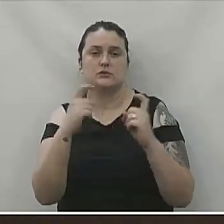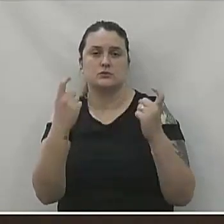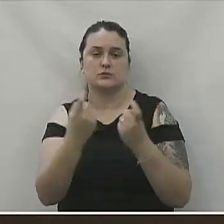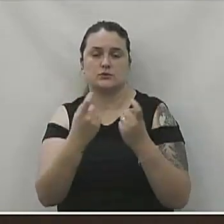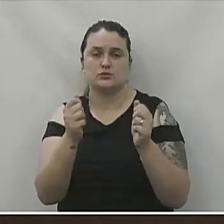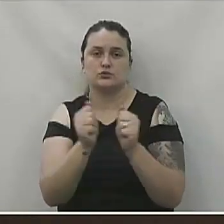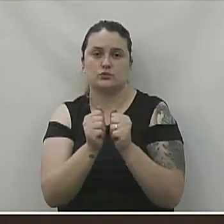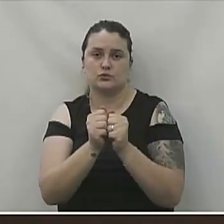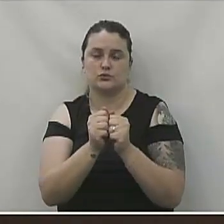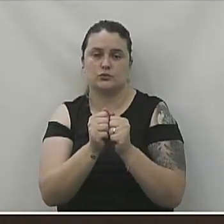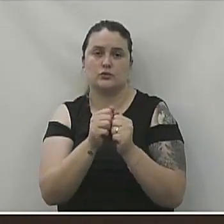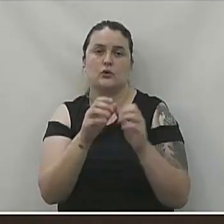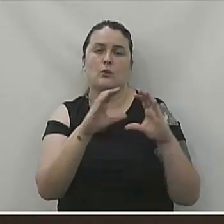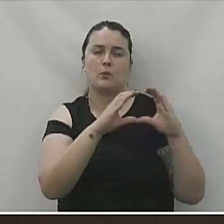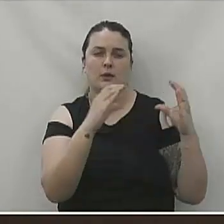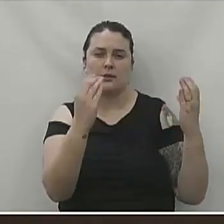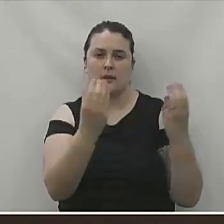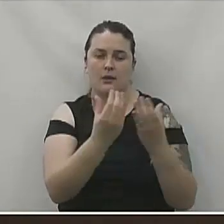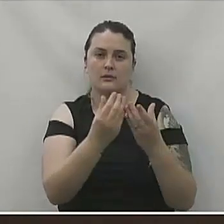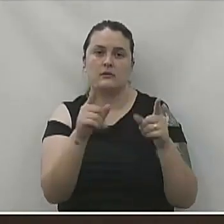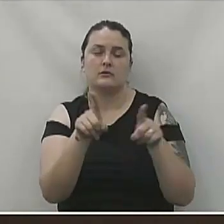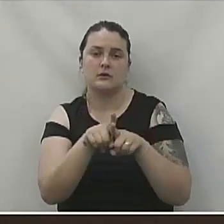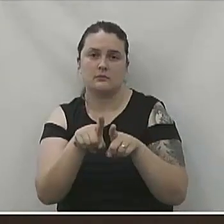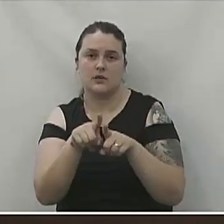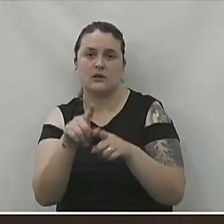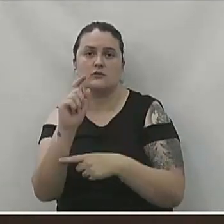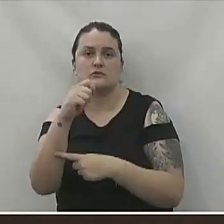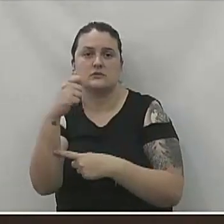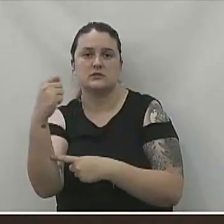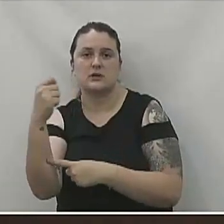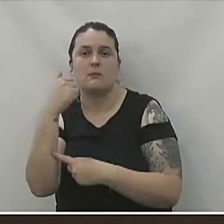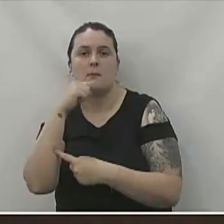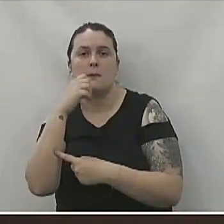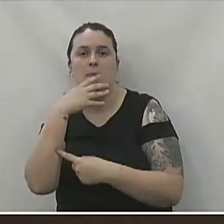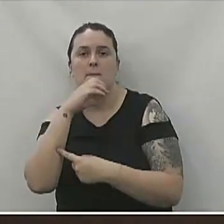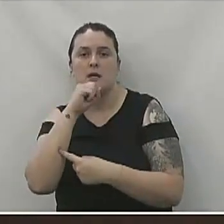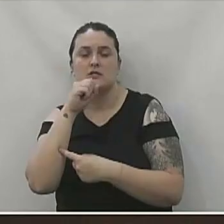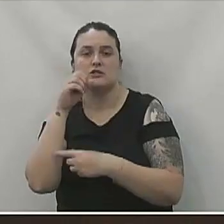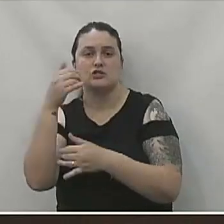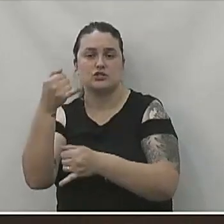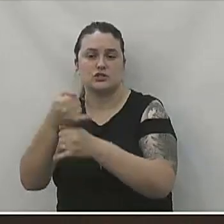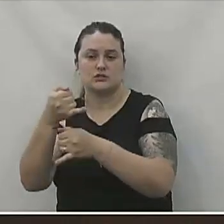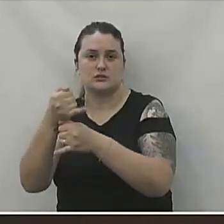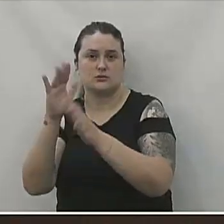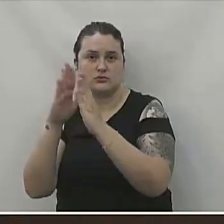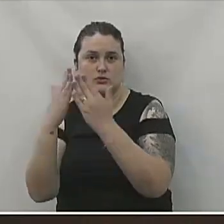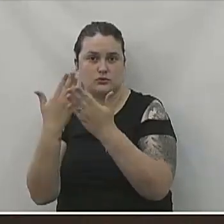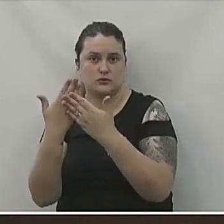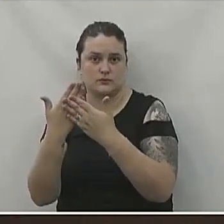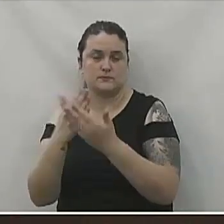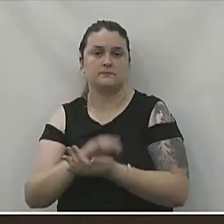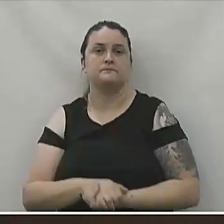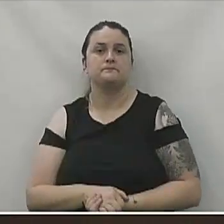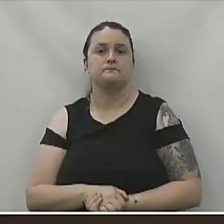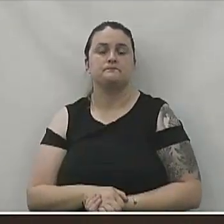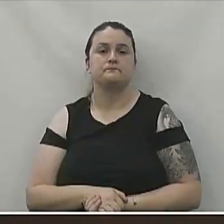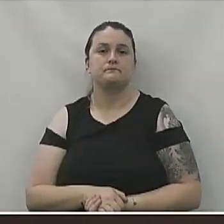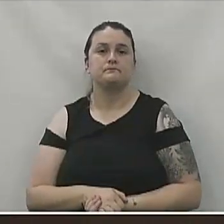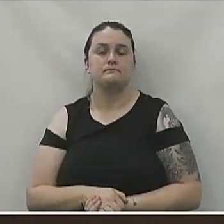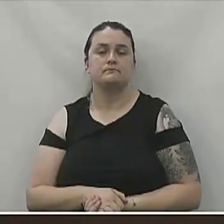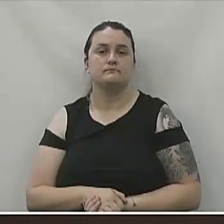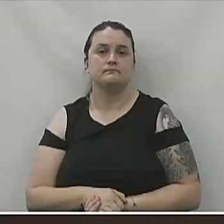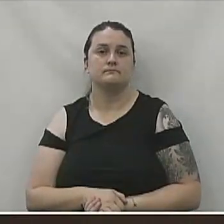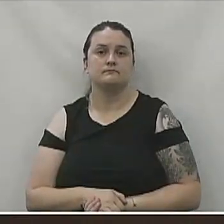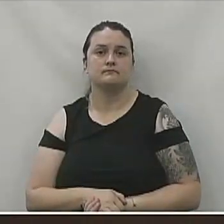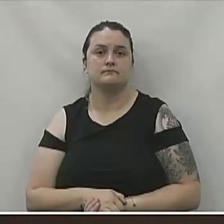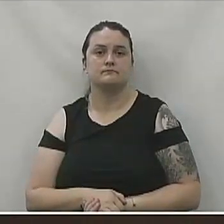dessas reivindicações tanto da comunidade como o da Associação dos pais e da direção da escola é